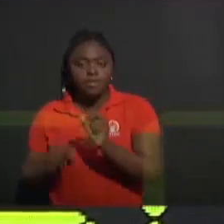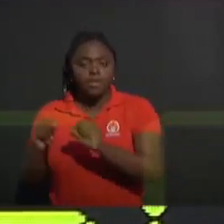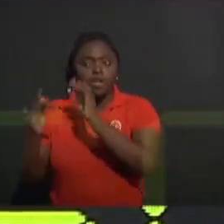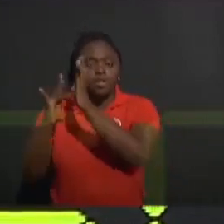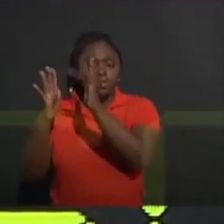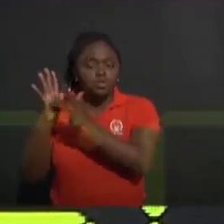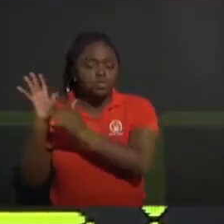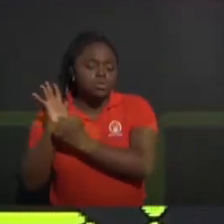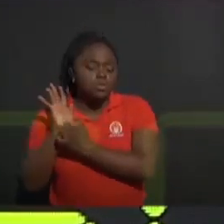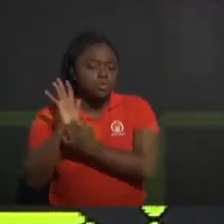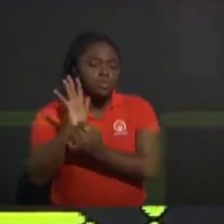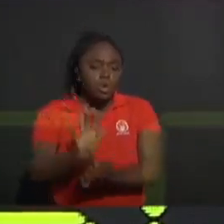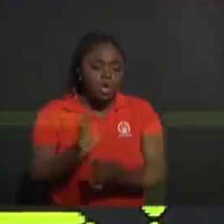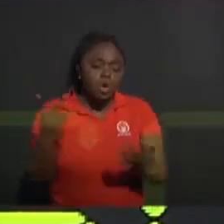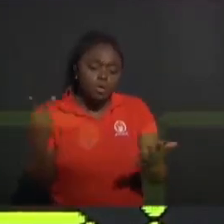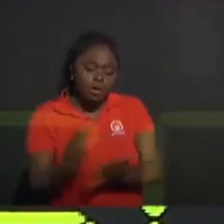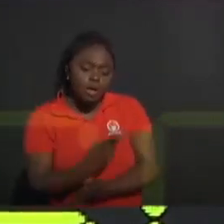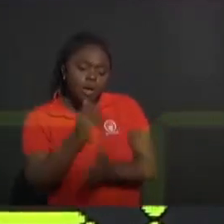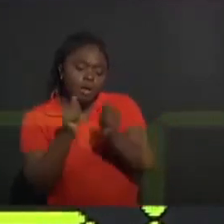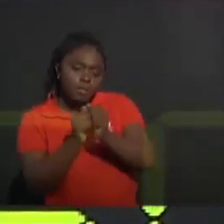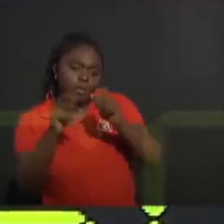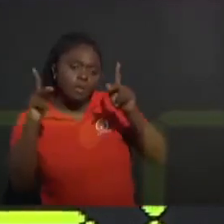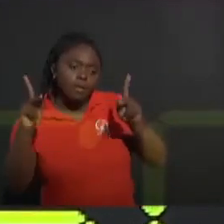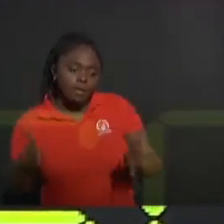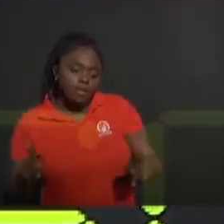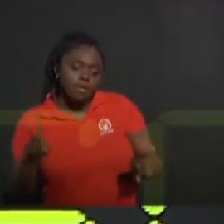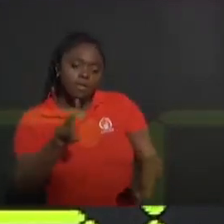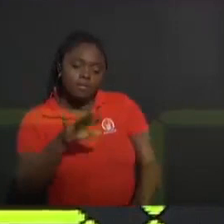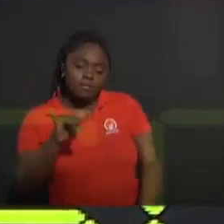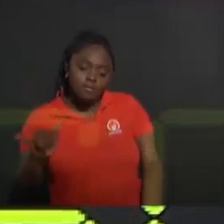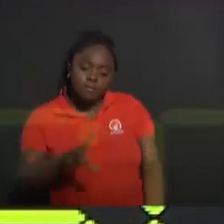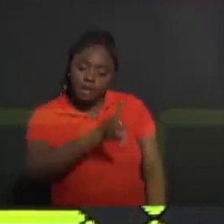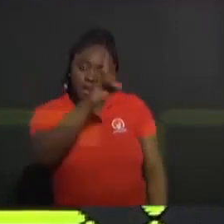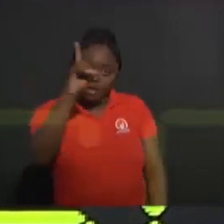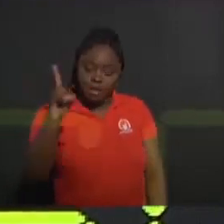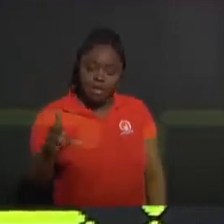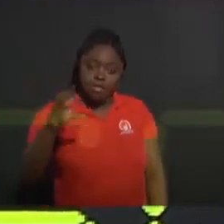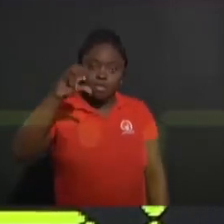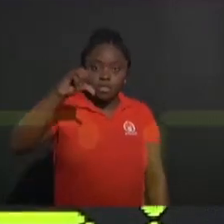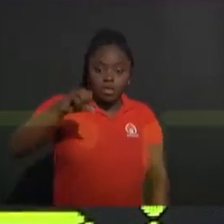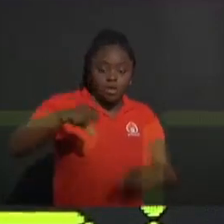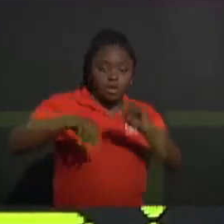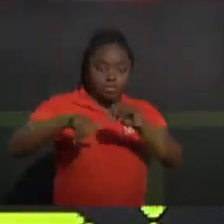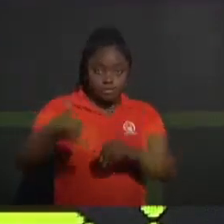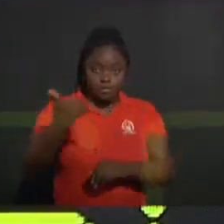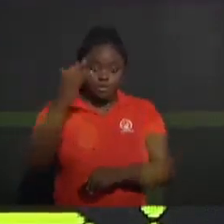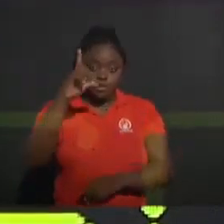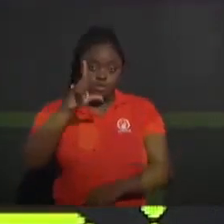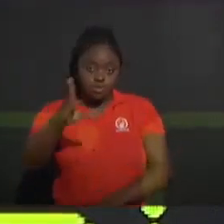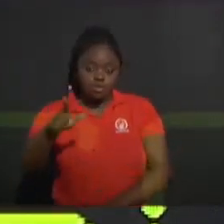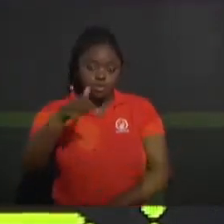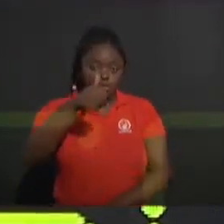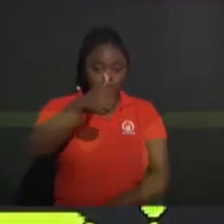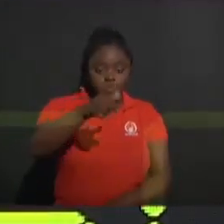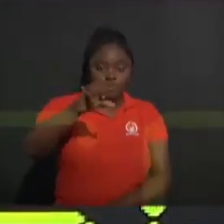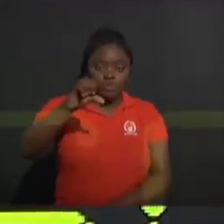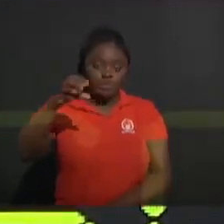que os acontecimentos do apocalipse aconteceriam no dia 9 de julho de 1994. O mundo ficou doido.